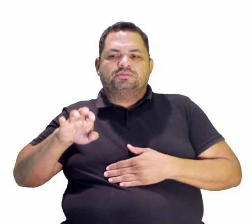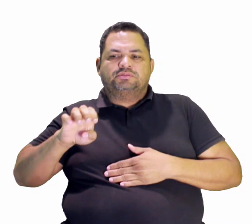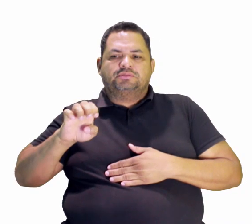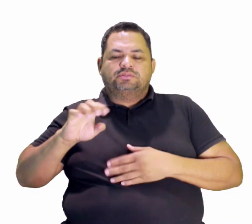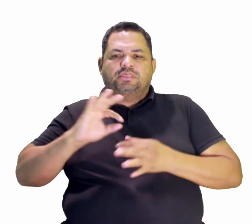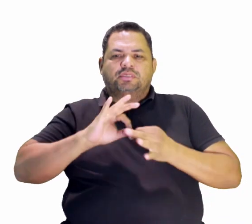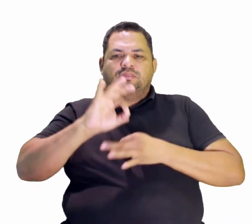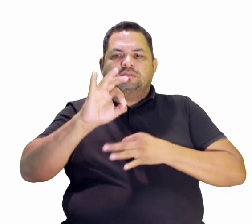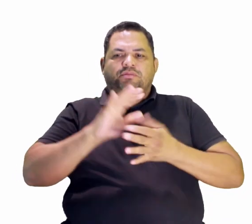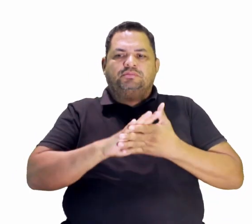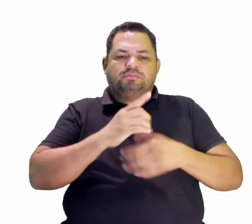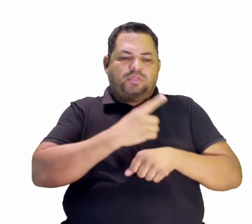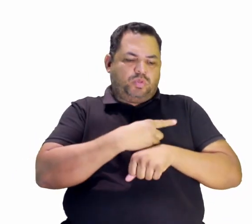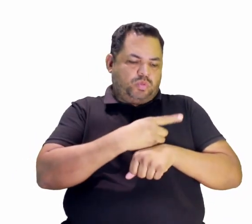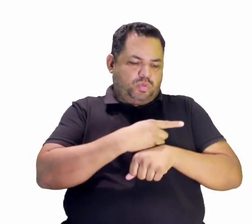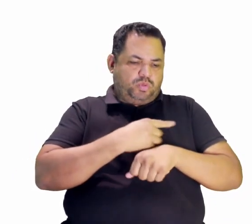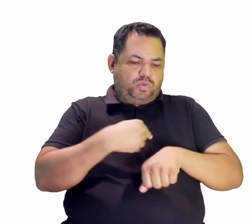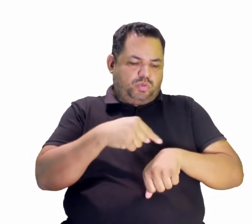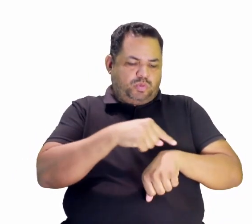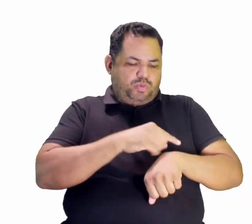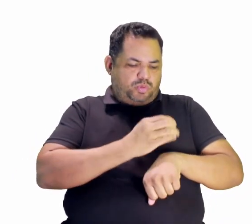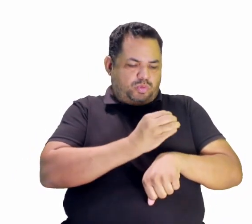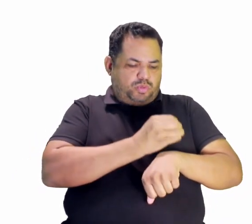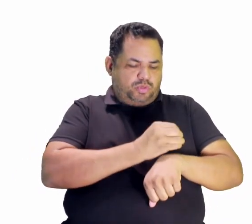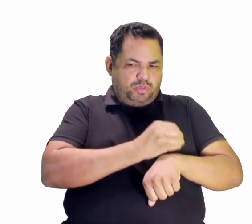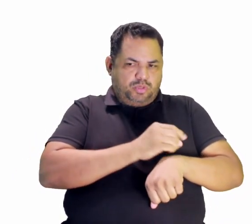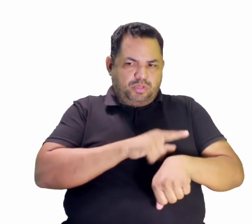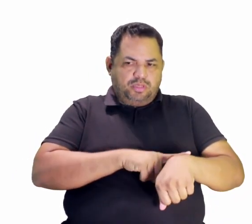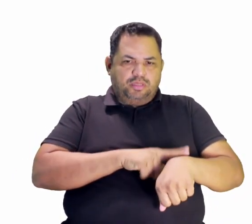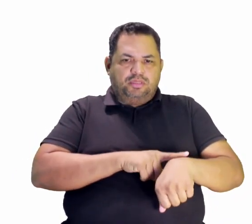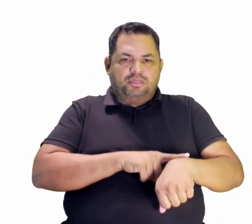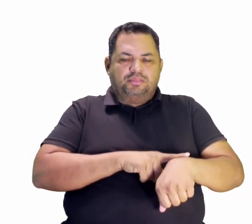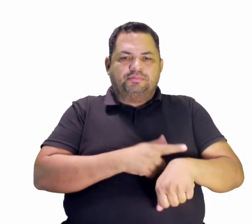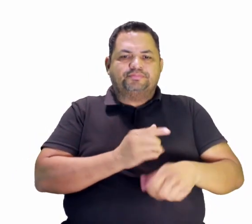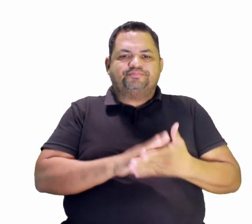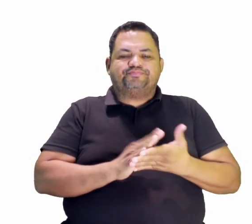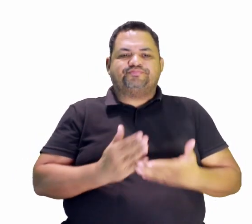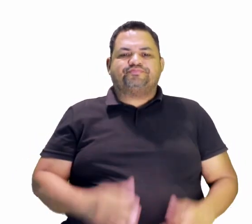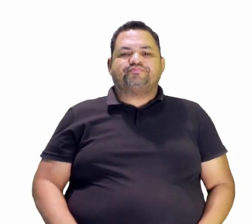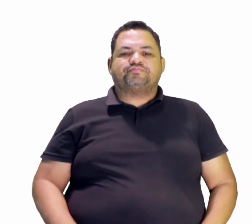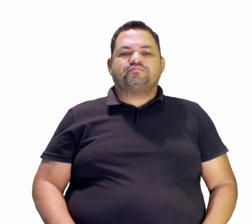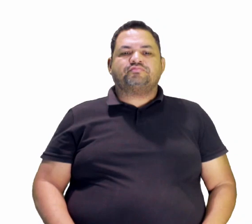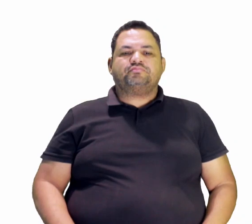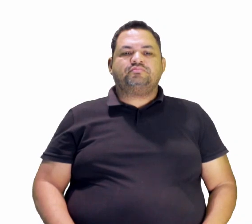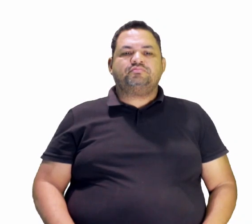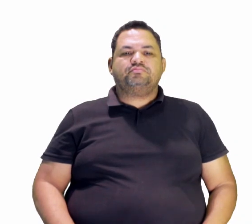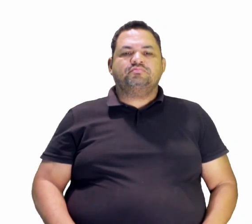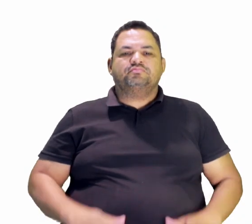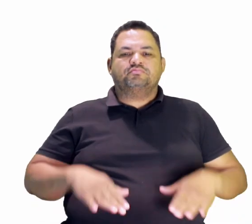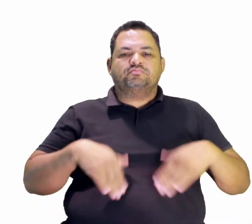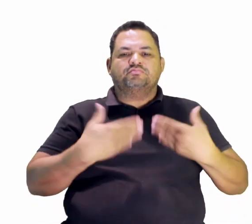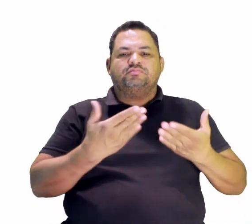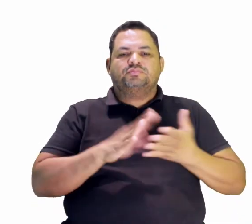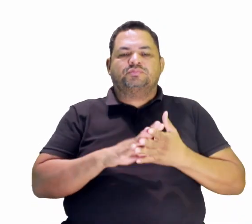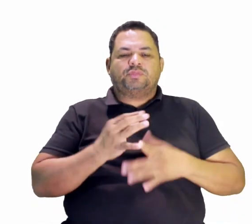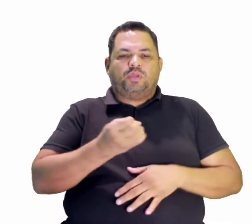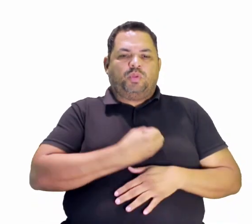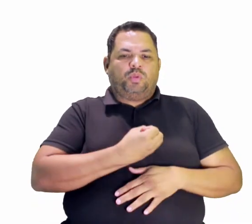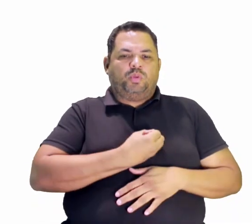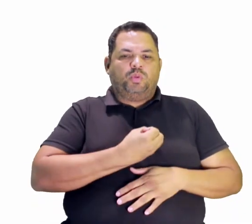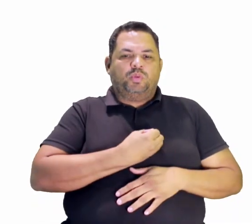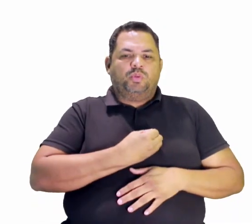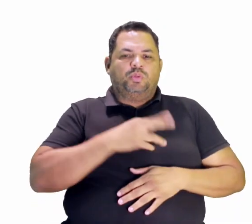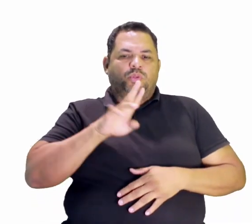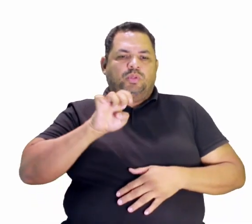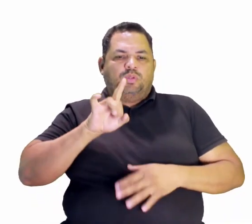O relógio é um instrumento que mede, né, essa grandeza chamada tempo. Quando apenas o valor da grandeza e